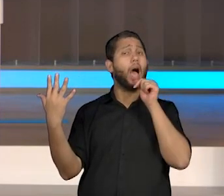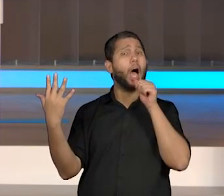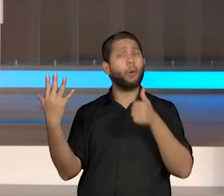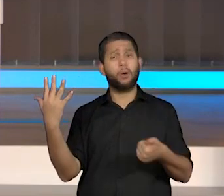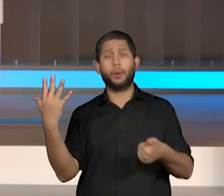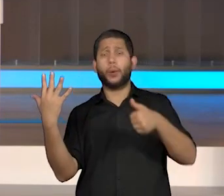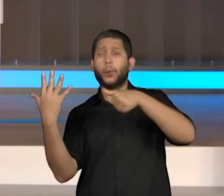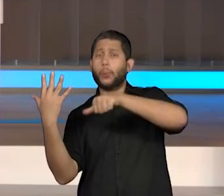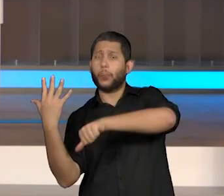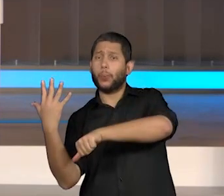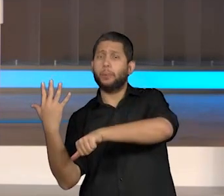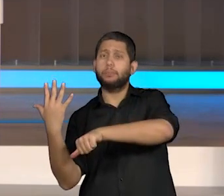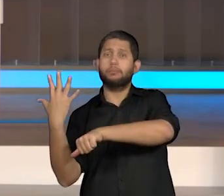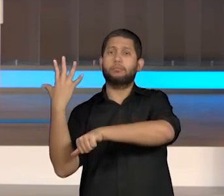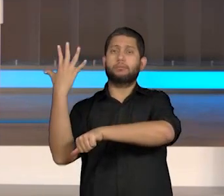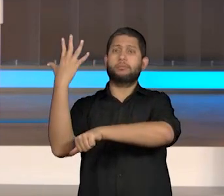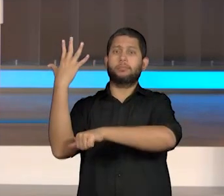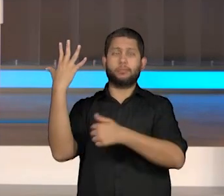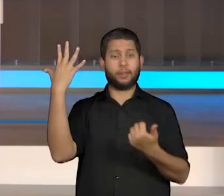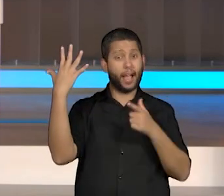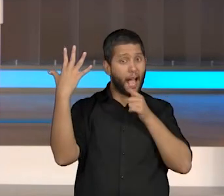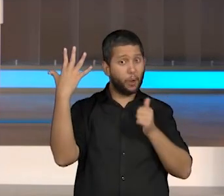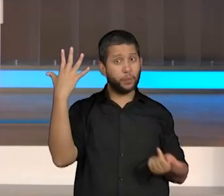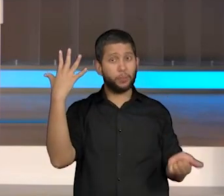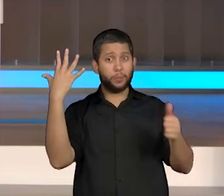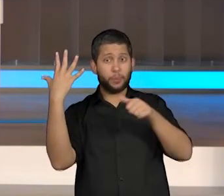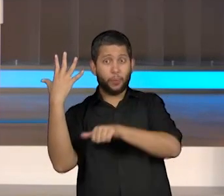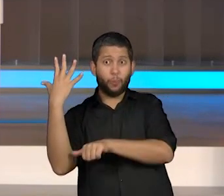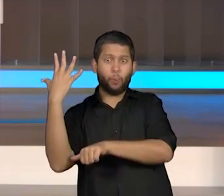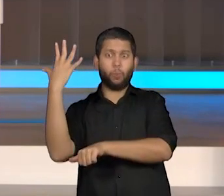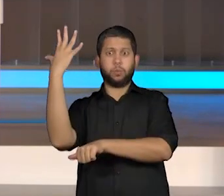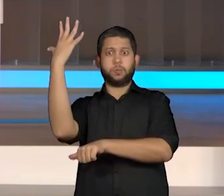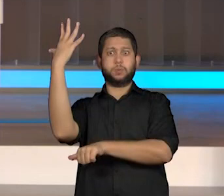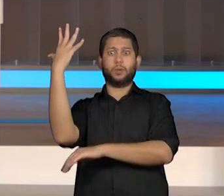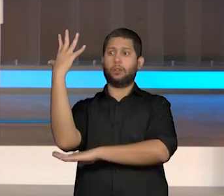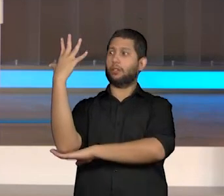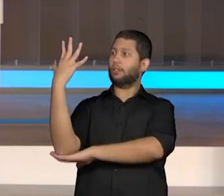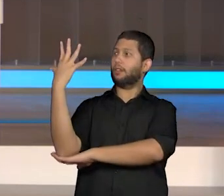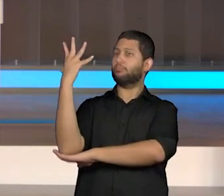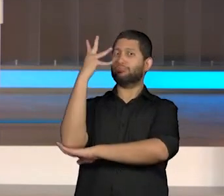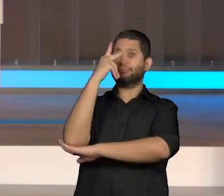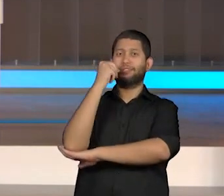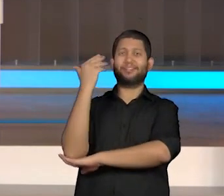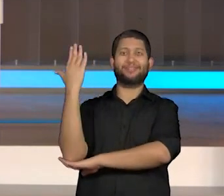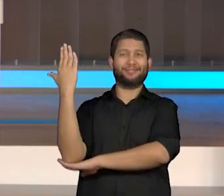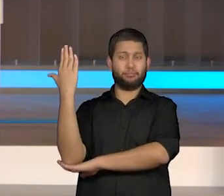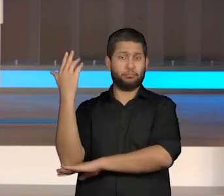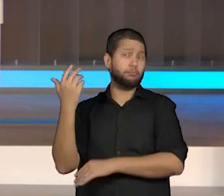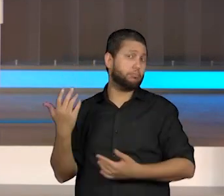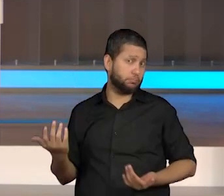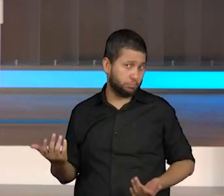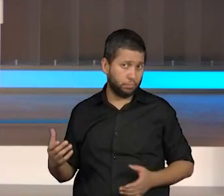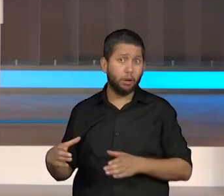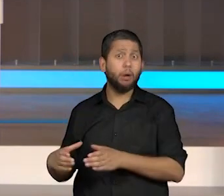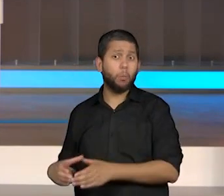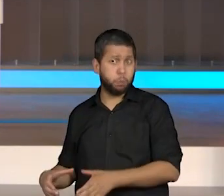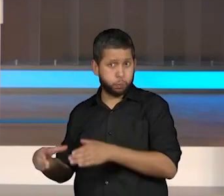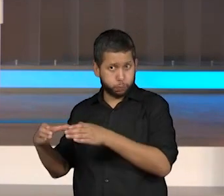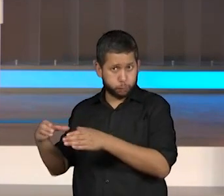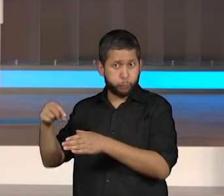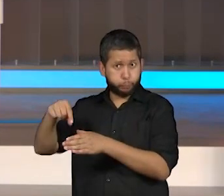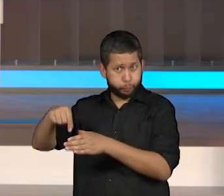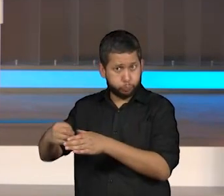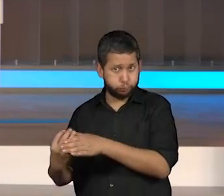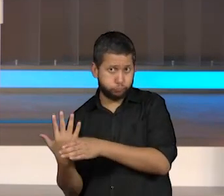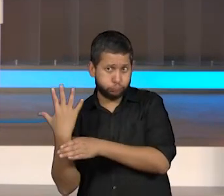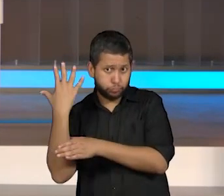a planta. Não é assim que a gente fala? A planta precisa de água. Isso, ela precisa de água e